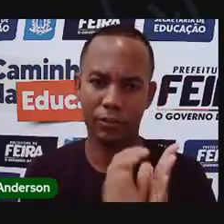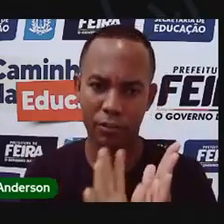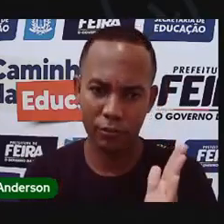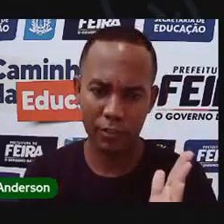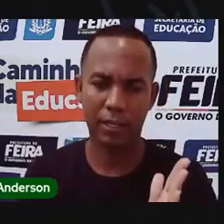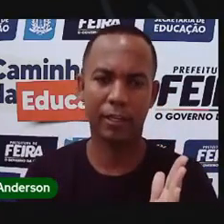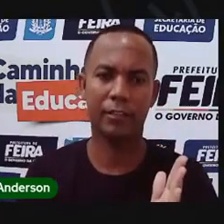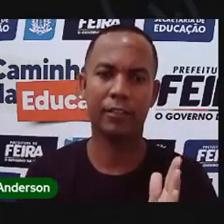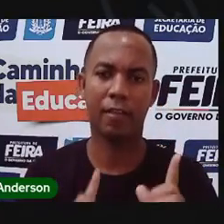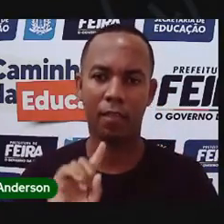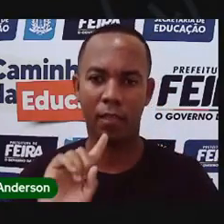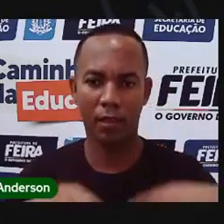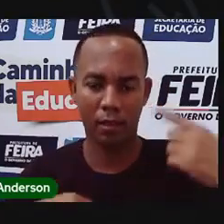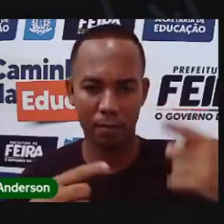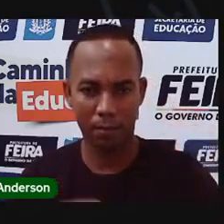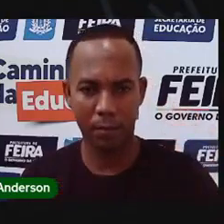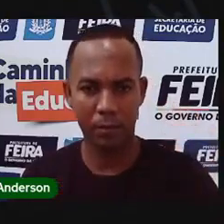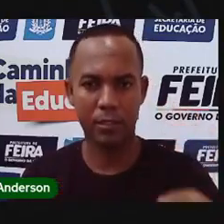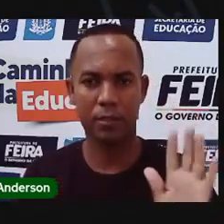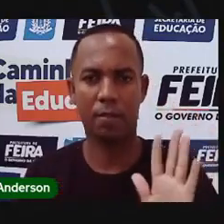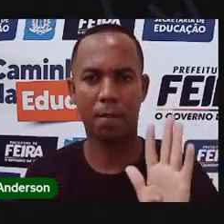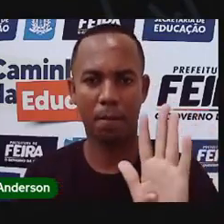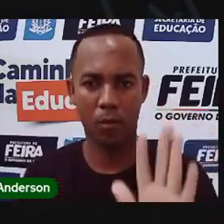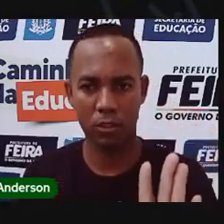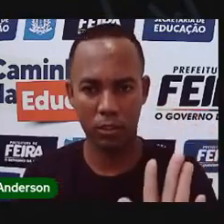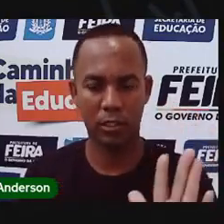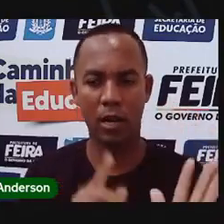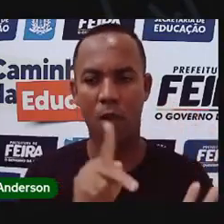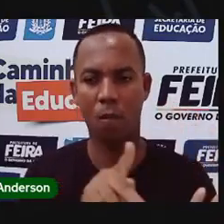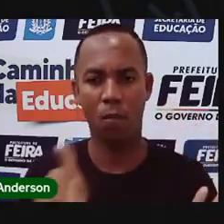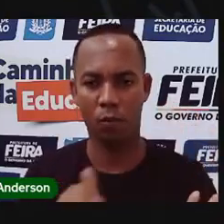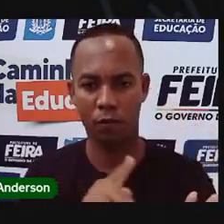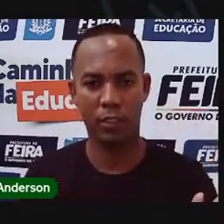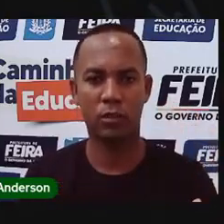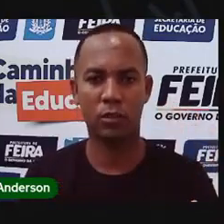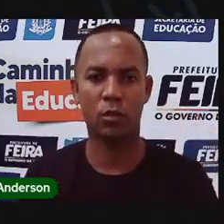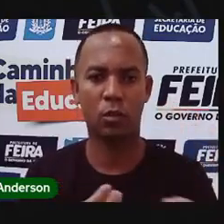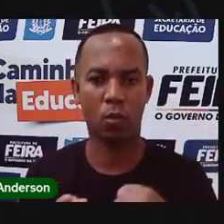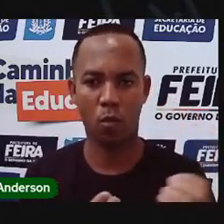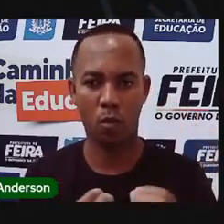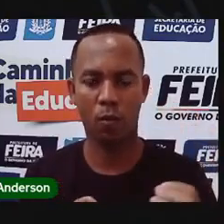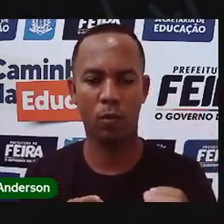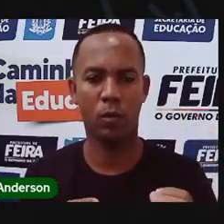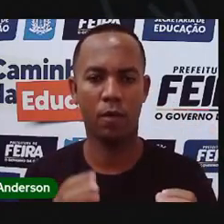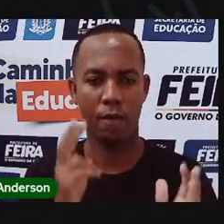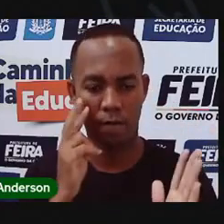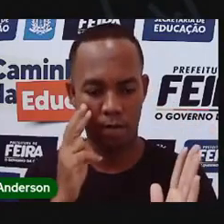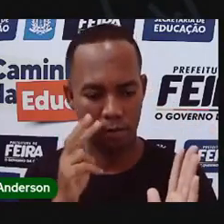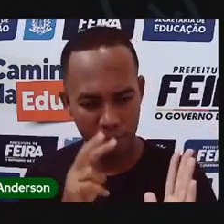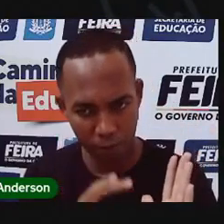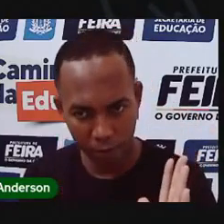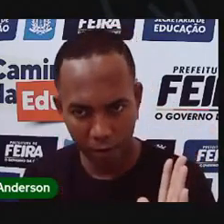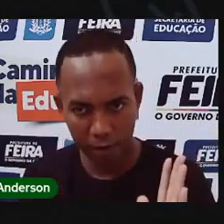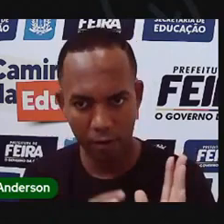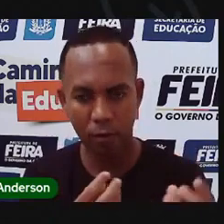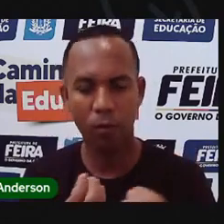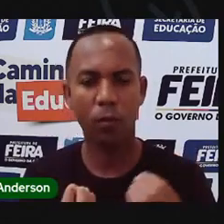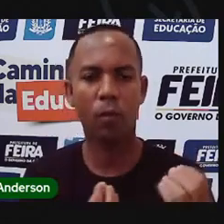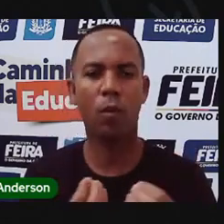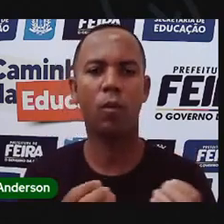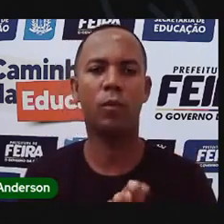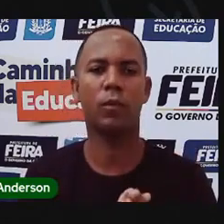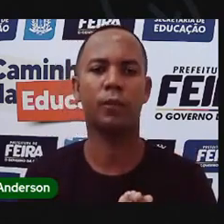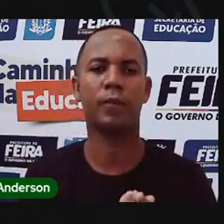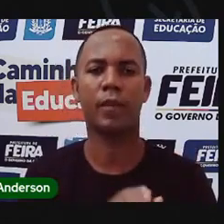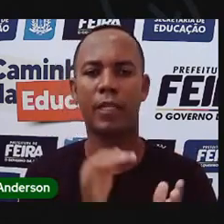os professores de vocês, tá, consigam fazer o acompanhamento do desempenho de vocês durante